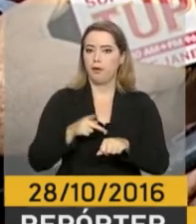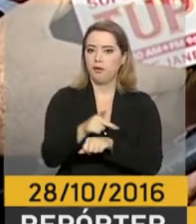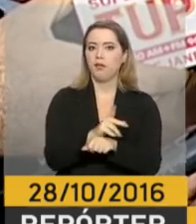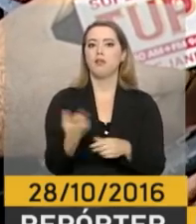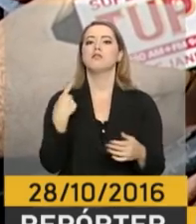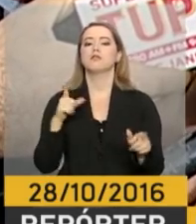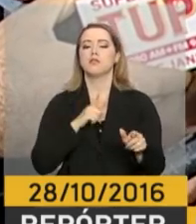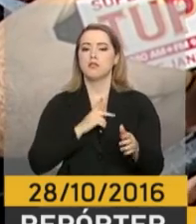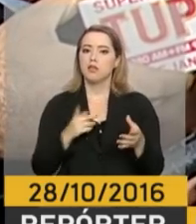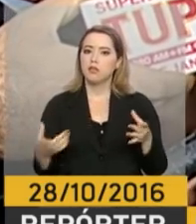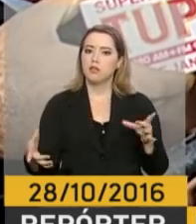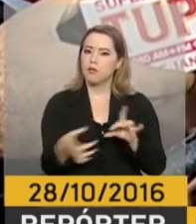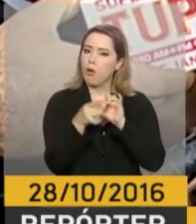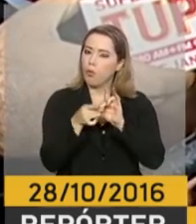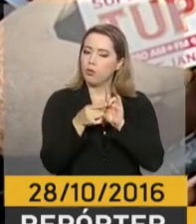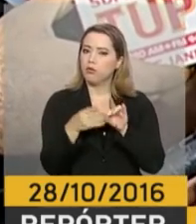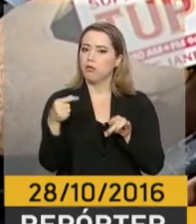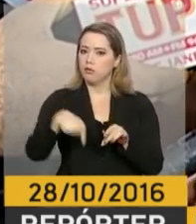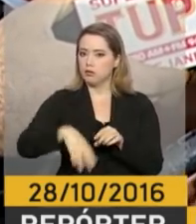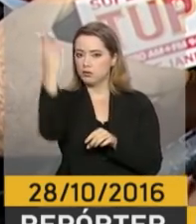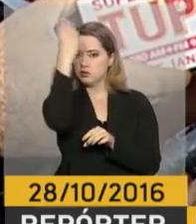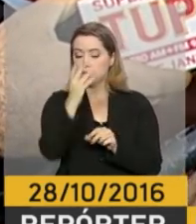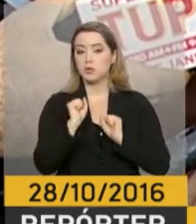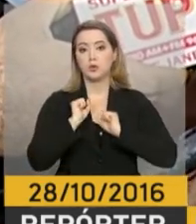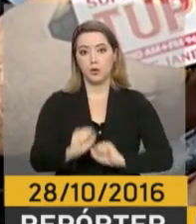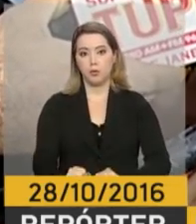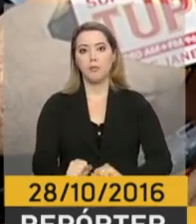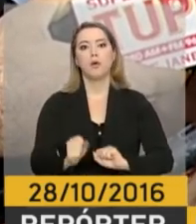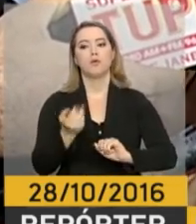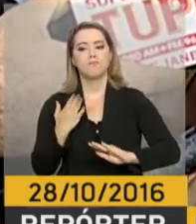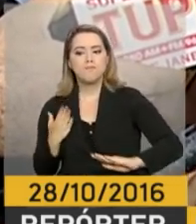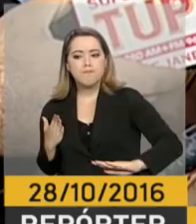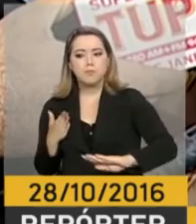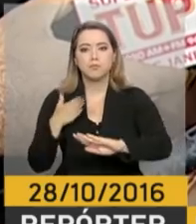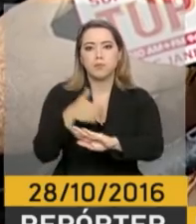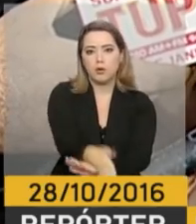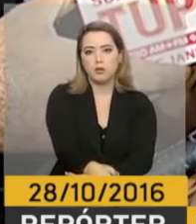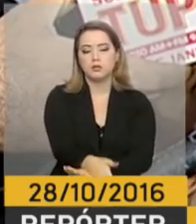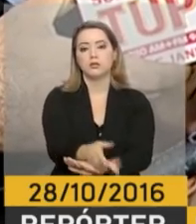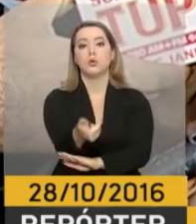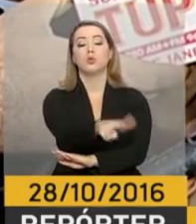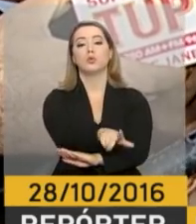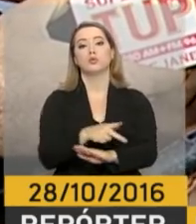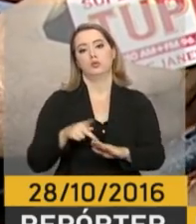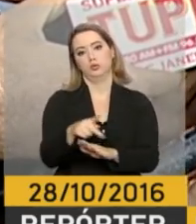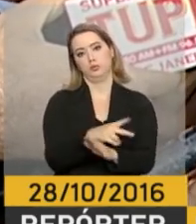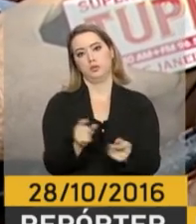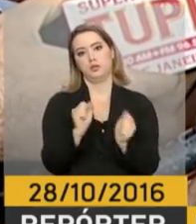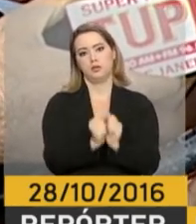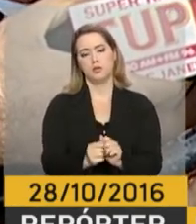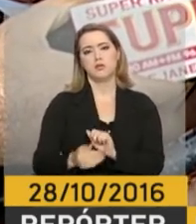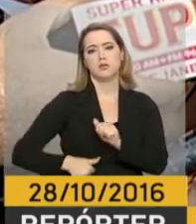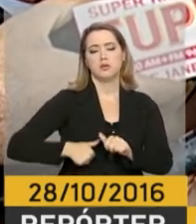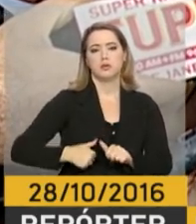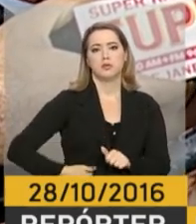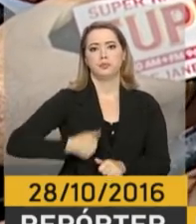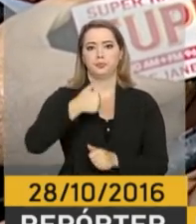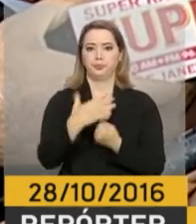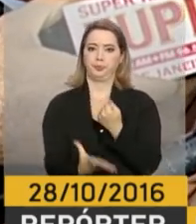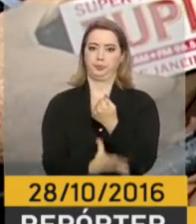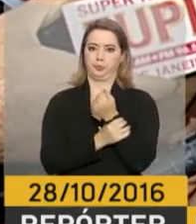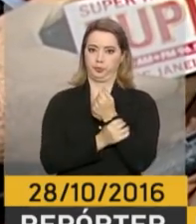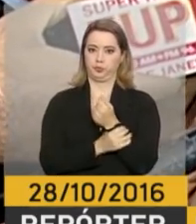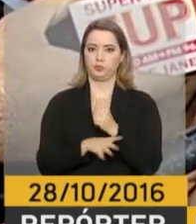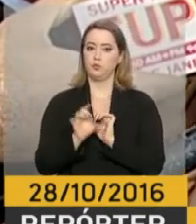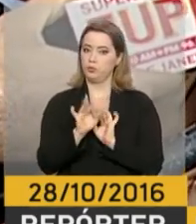nós temos. Esse é um exemplo claro que permite um enorme avanço em termos da questão referente à segurança.